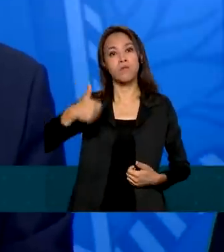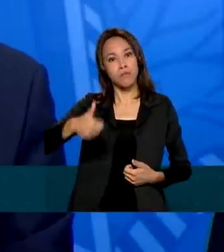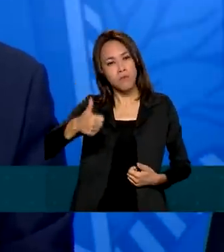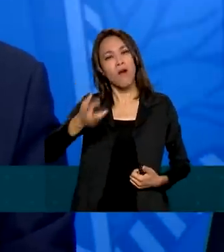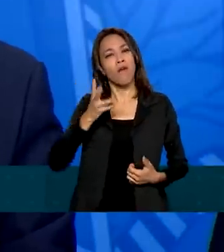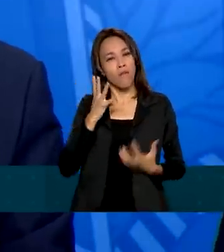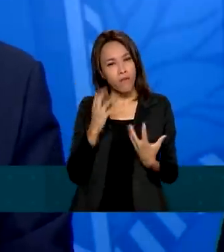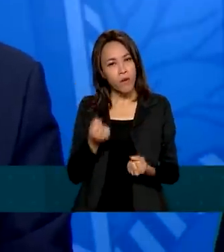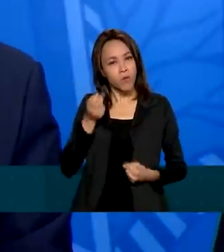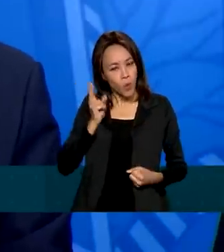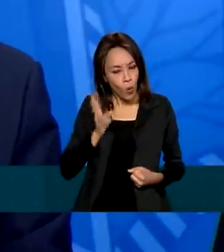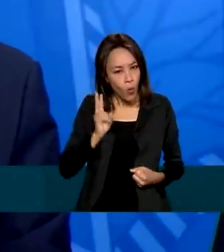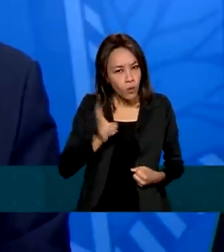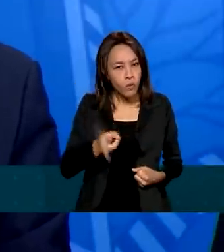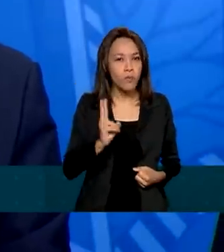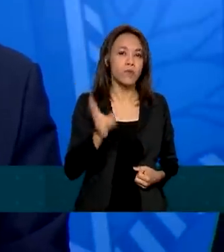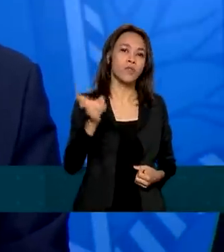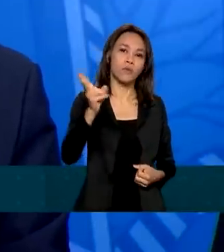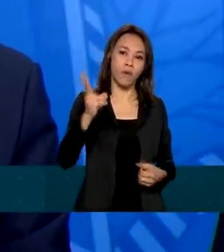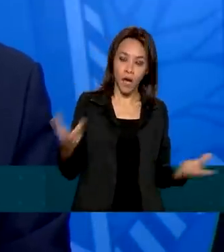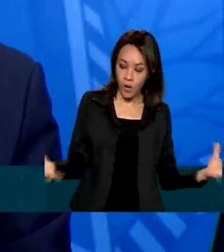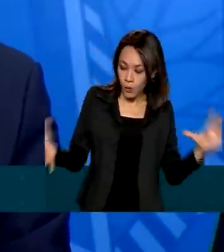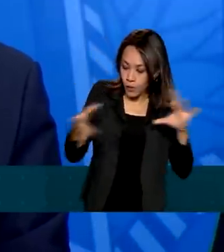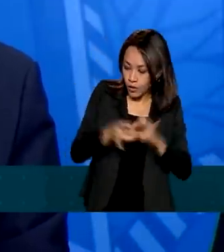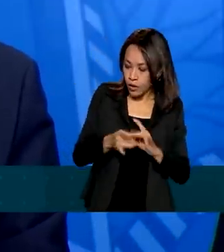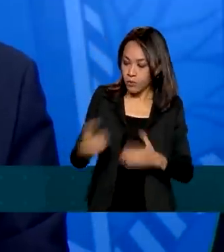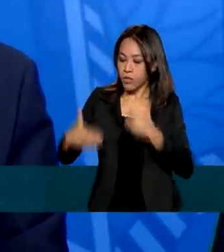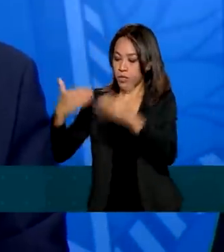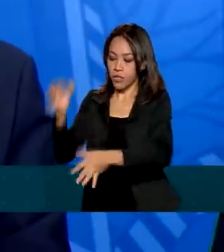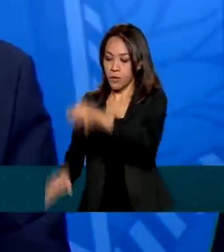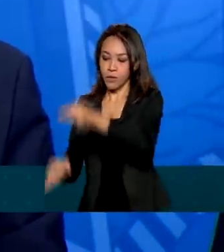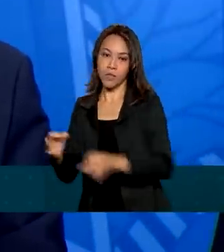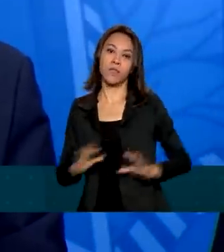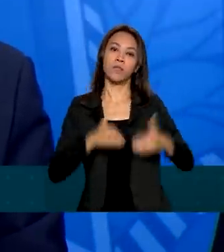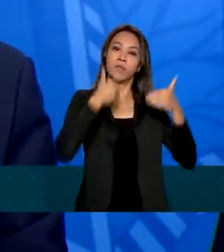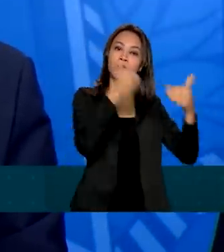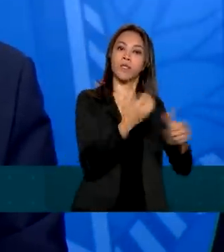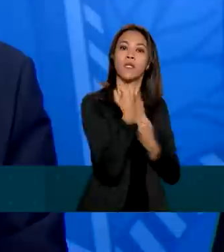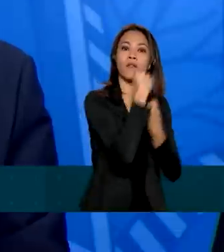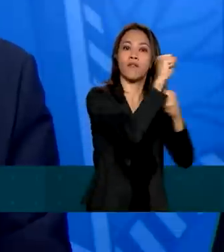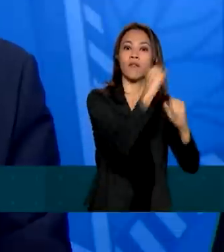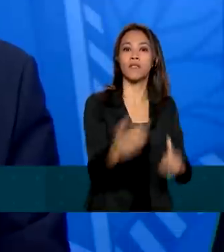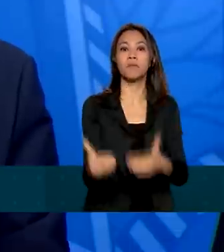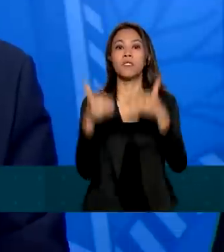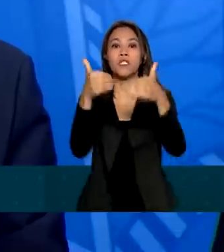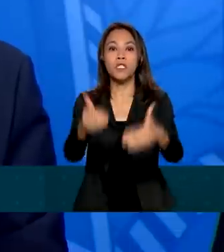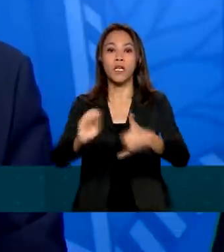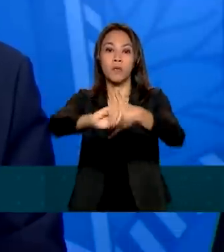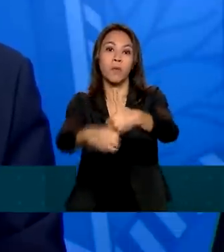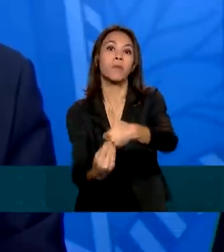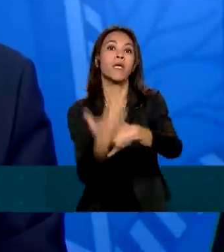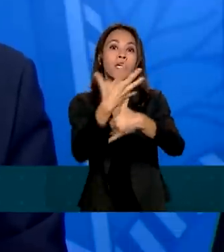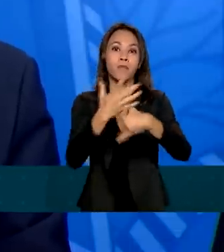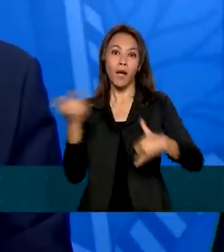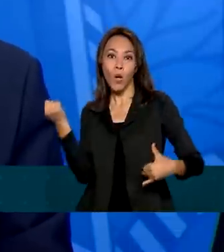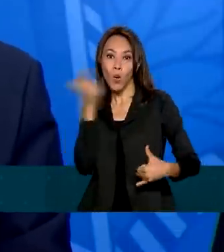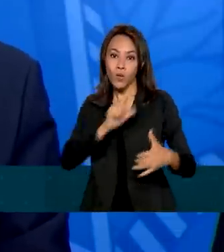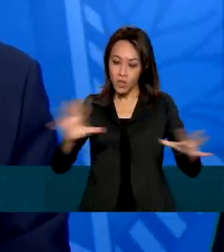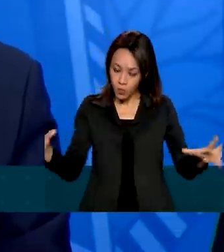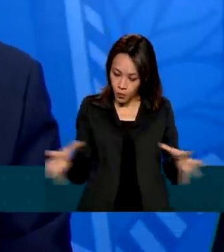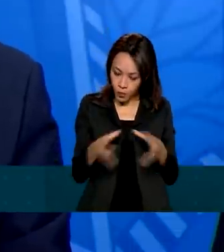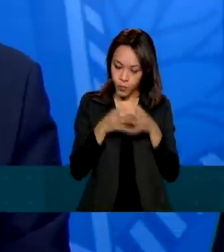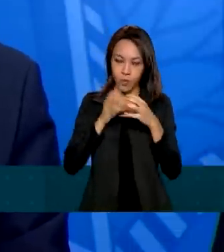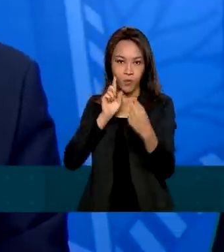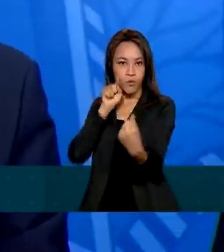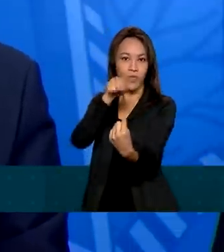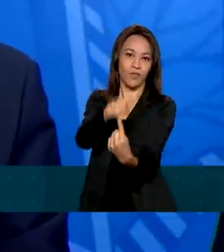contundente, de forma mais integrada, Ministério da Justiça, Ministério da Defesa e Ministério do Meio Ambiente, para atingir os objetivos que